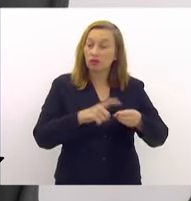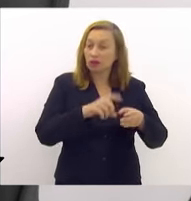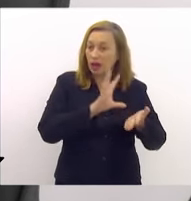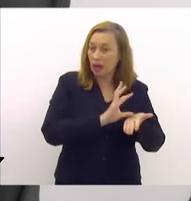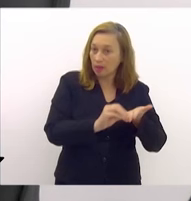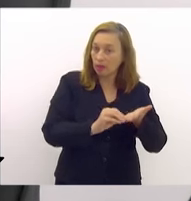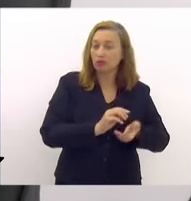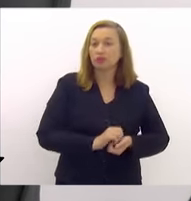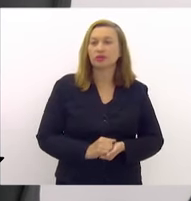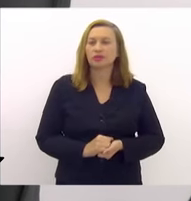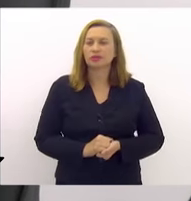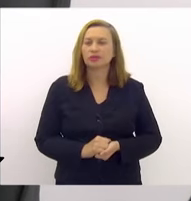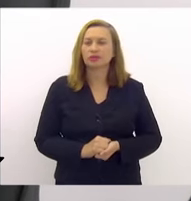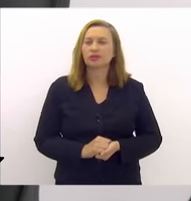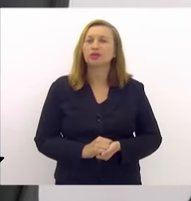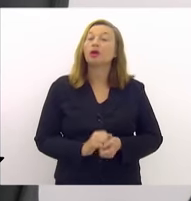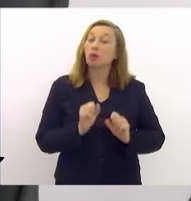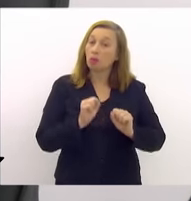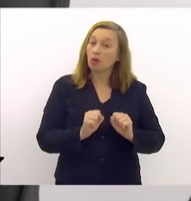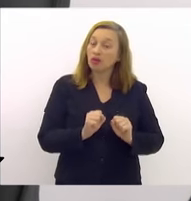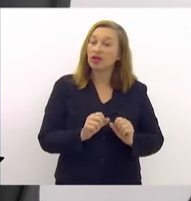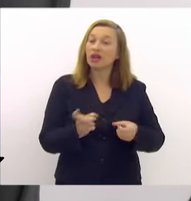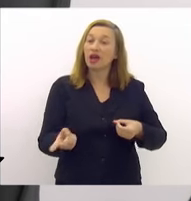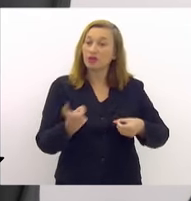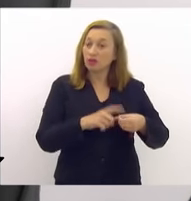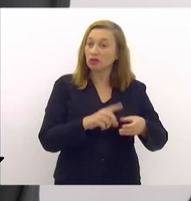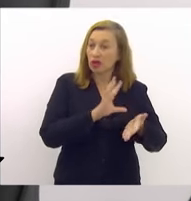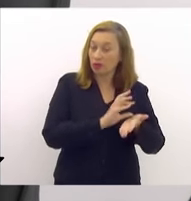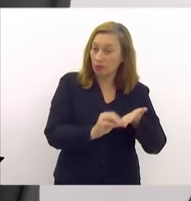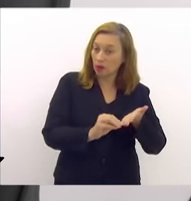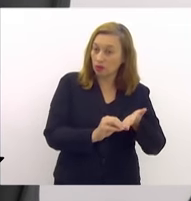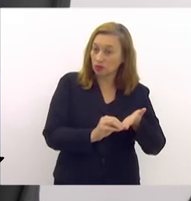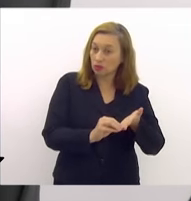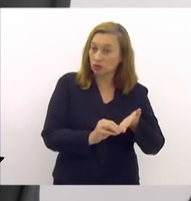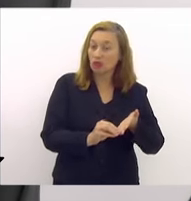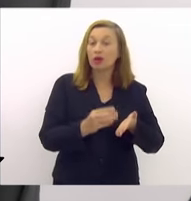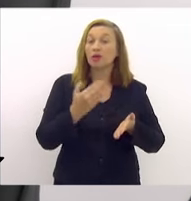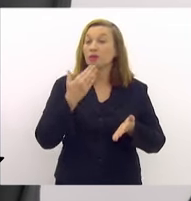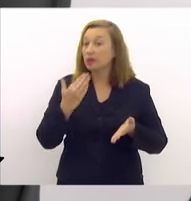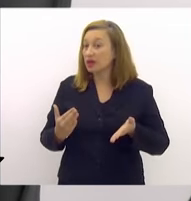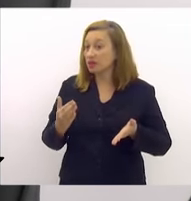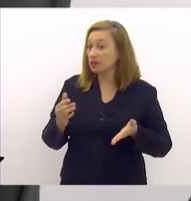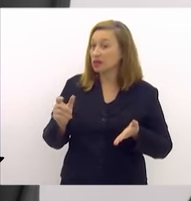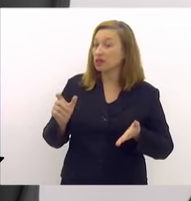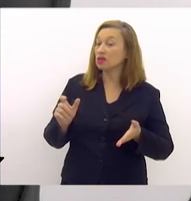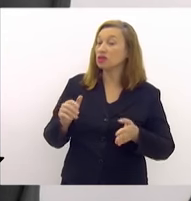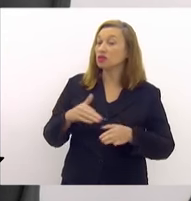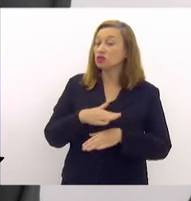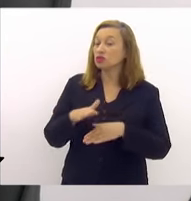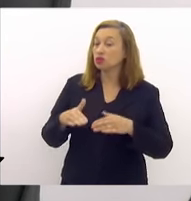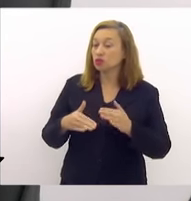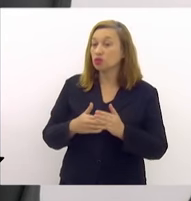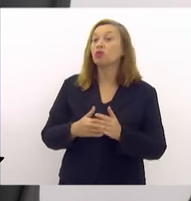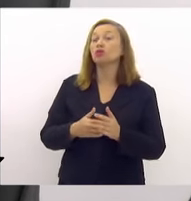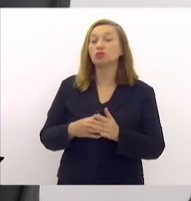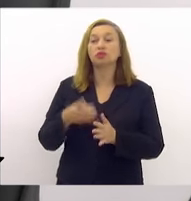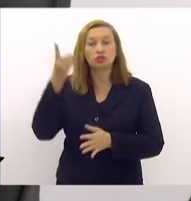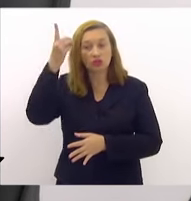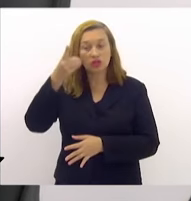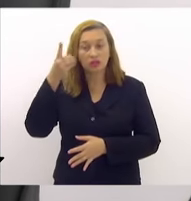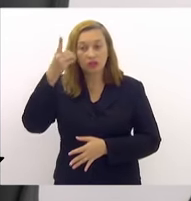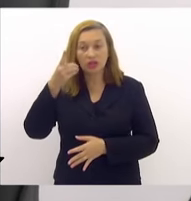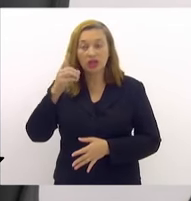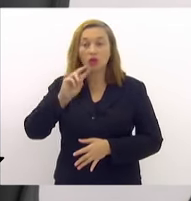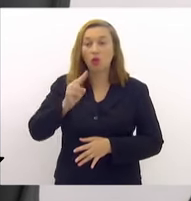A proposição poderá ser desarquivada mediante requerimento do autor... dos autores ou de 10